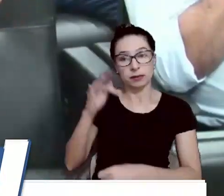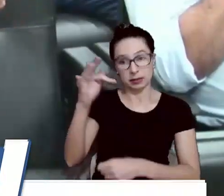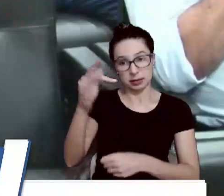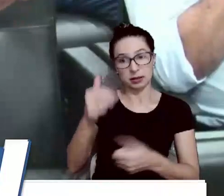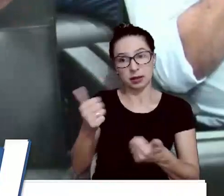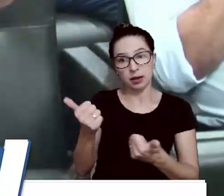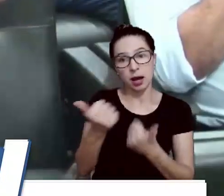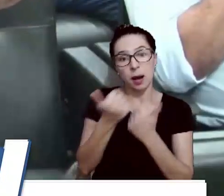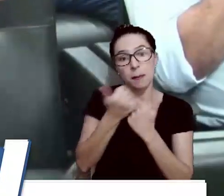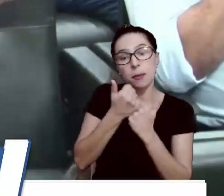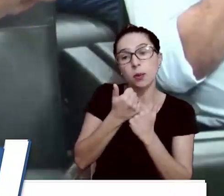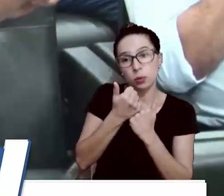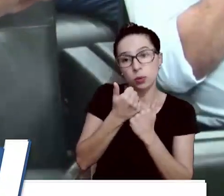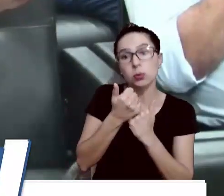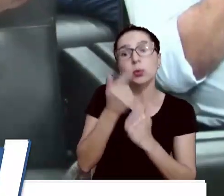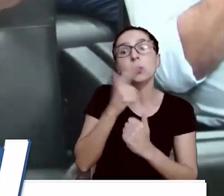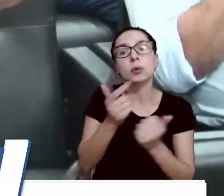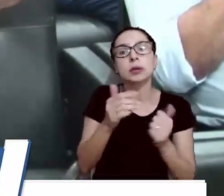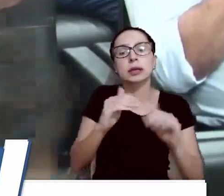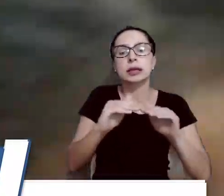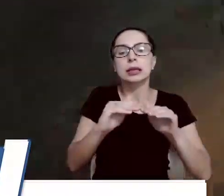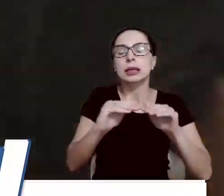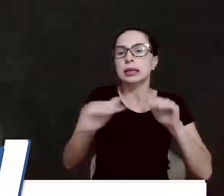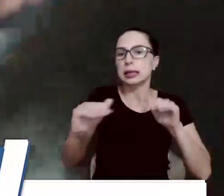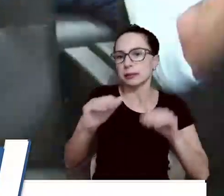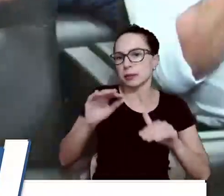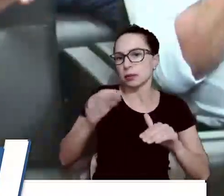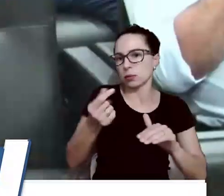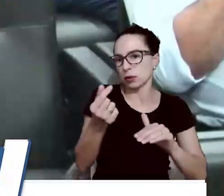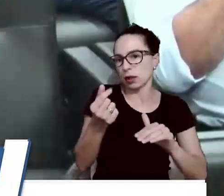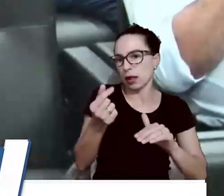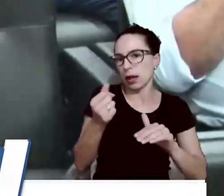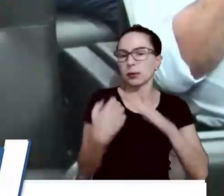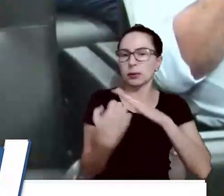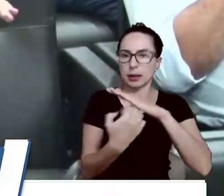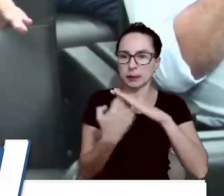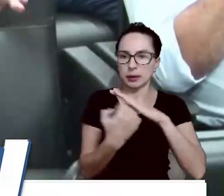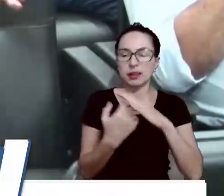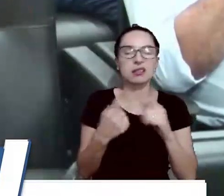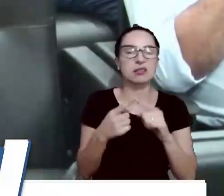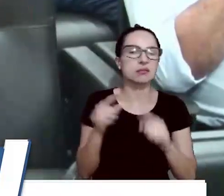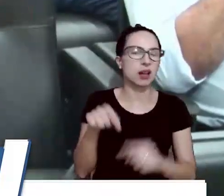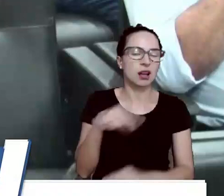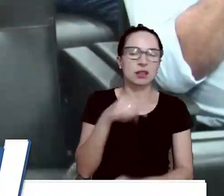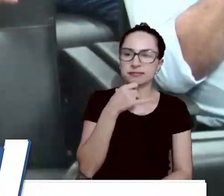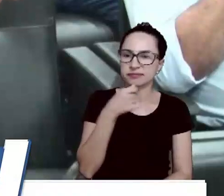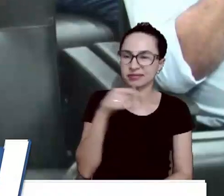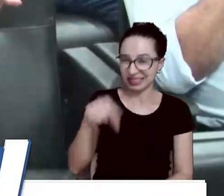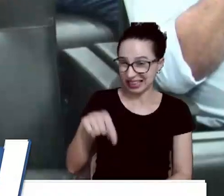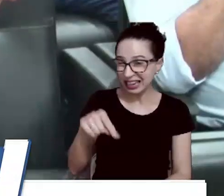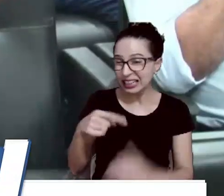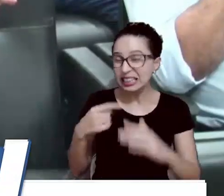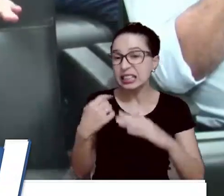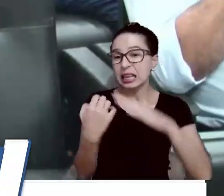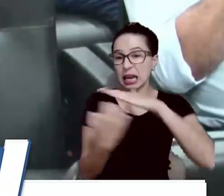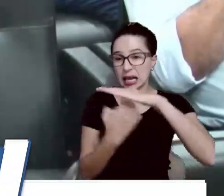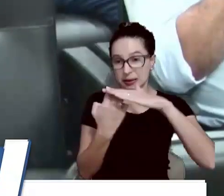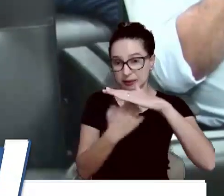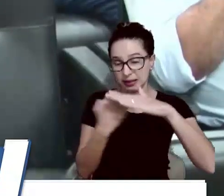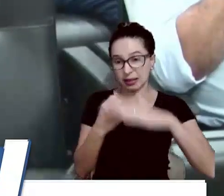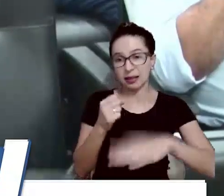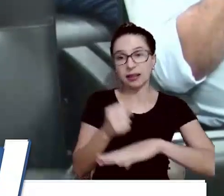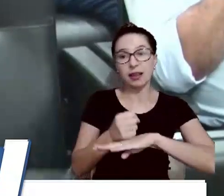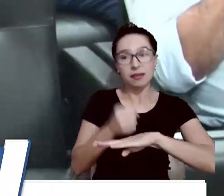para dar o equilíbrio financeiro para a empresa, mas, infelizmente, a empresa que presta serviço no município de Franca, ela